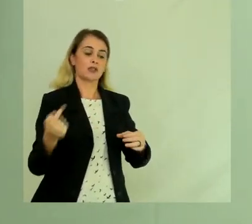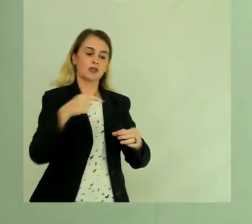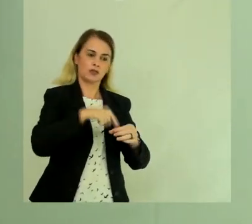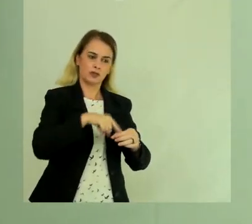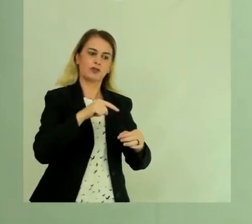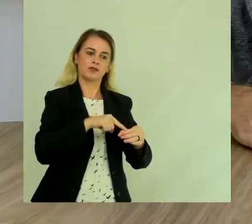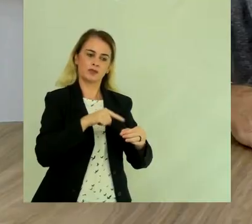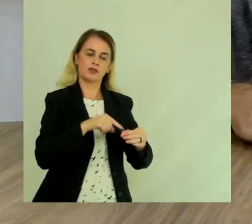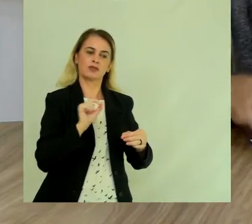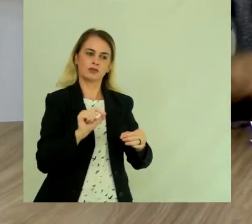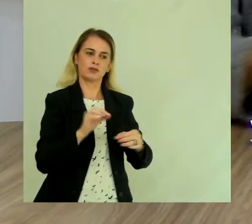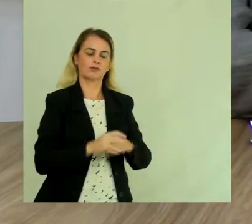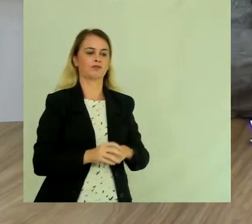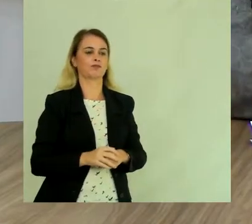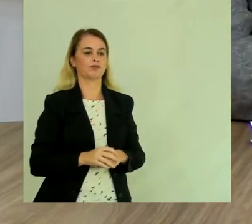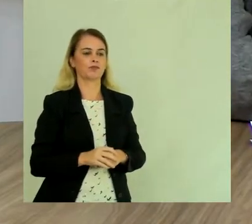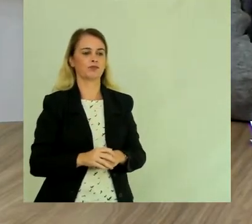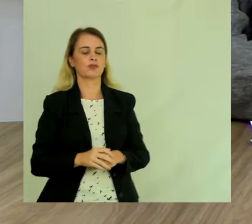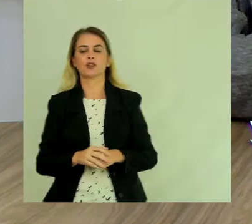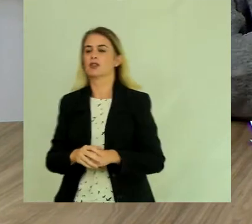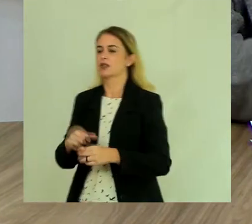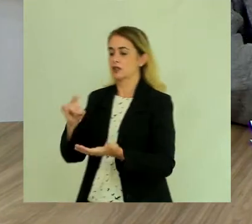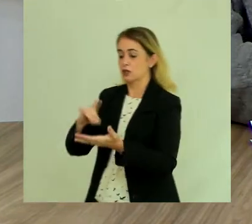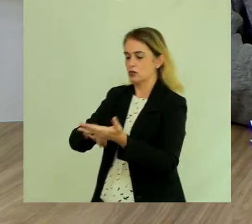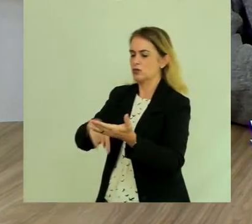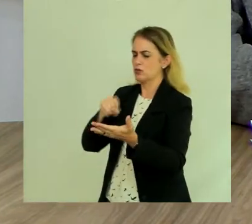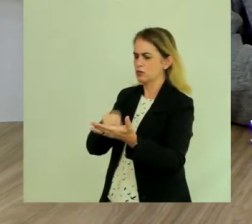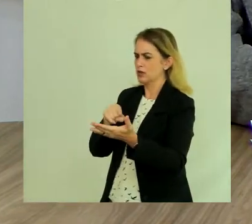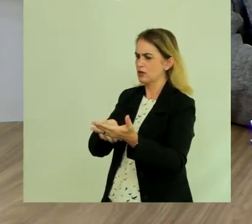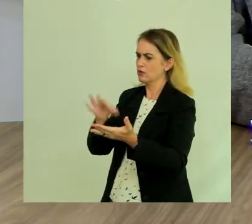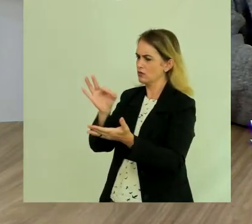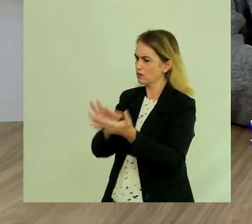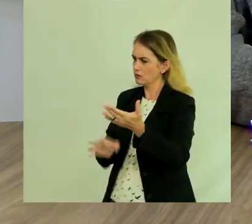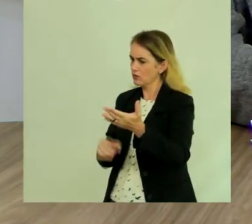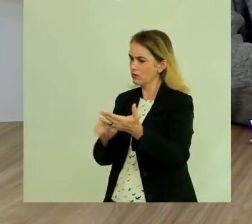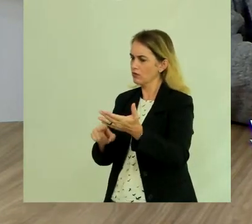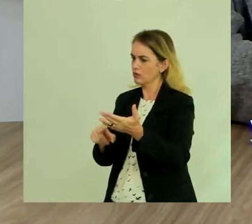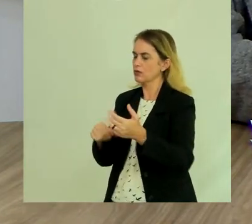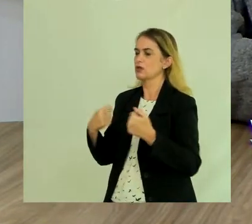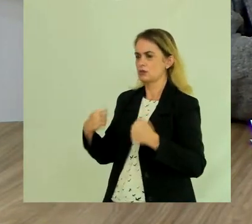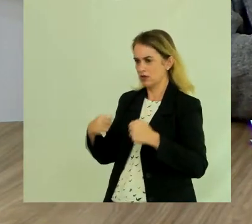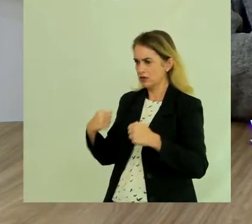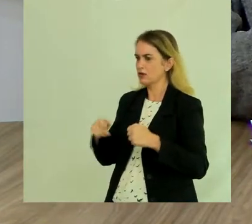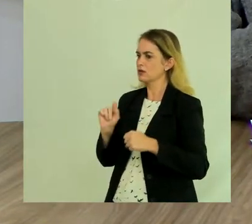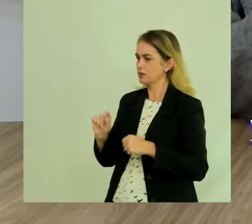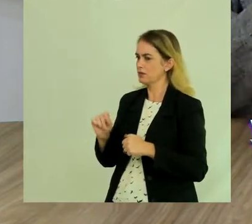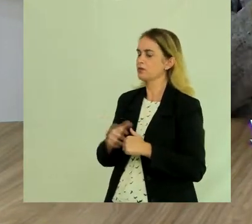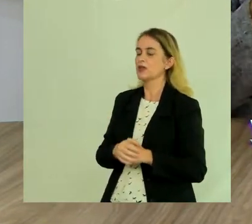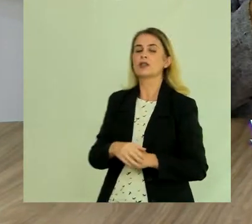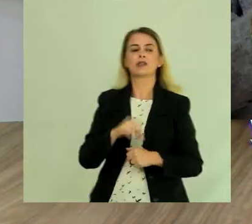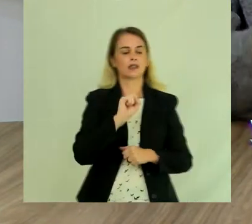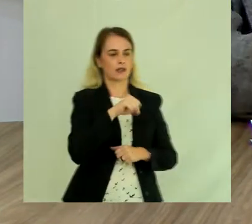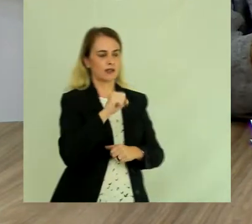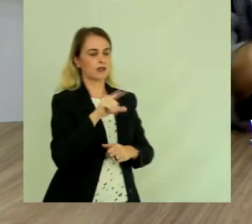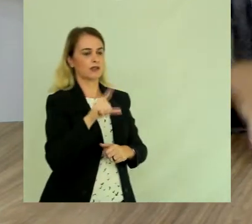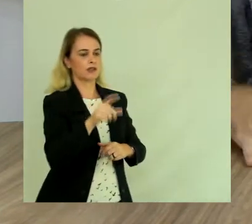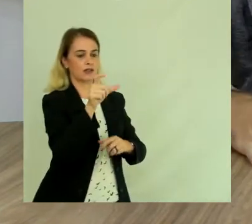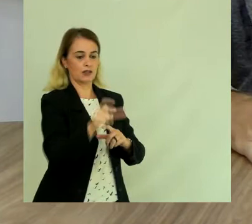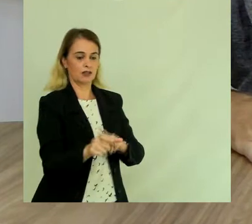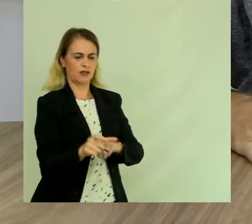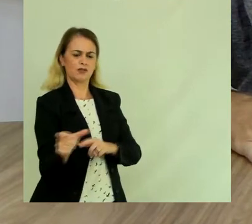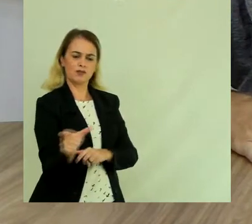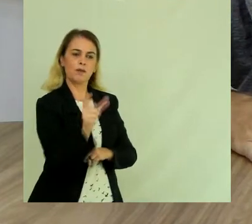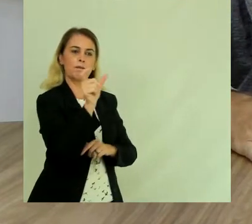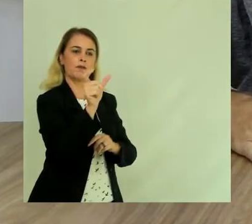problema sério. Em documentos oficiais não teria que ter uma identificação? Ele tem, mas assim, até que ele tira, né,